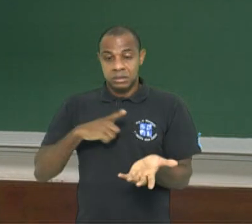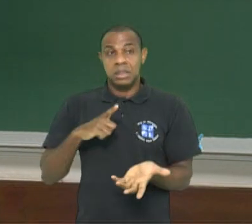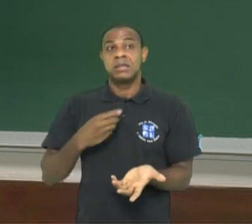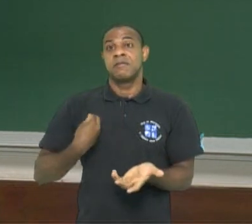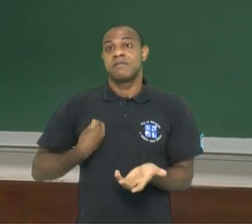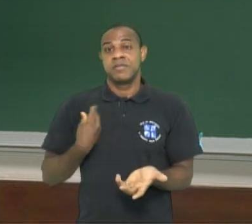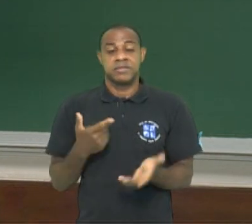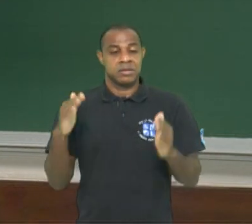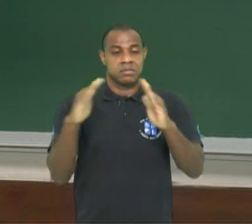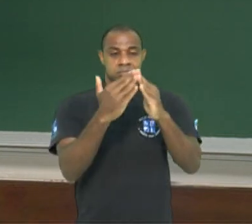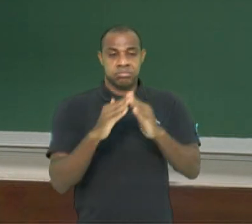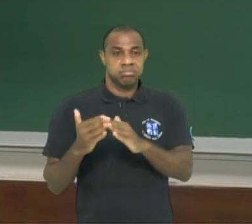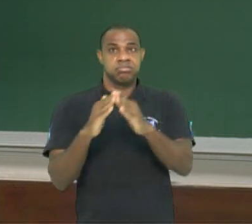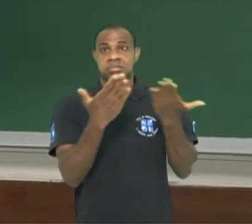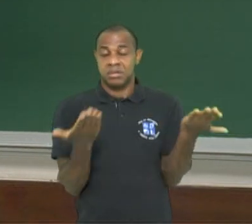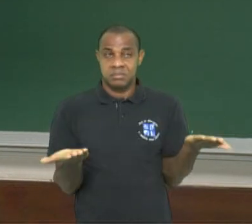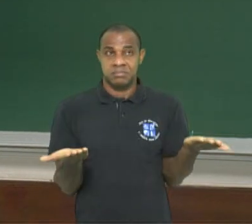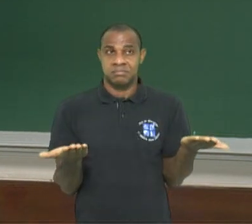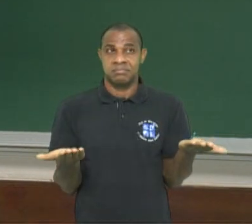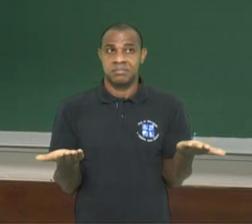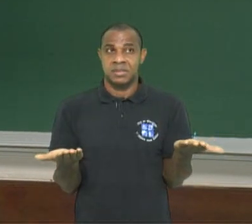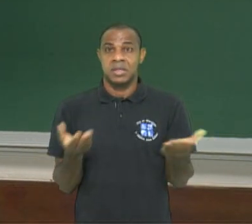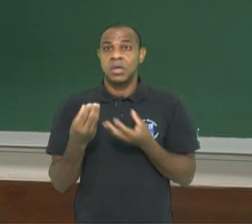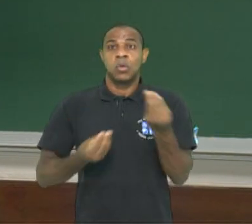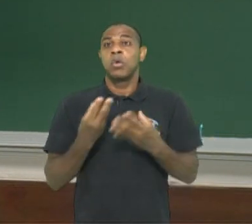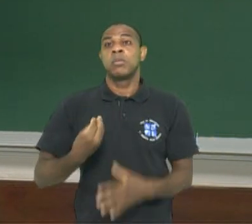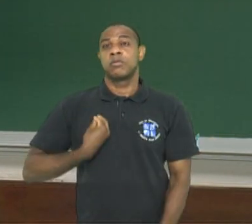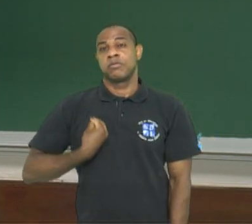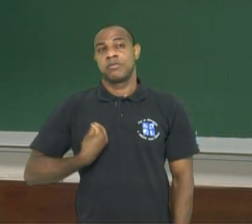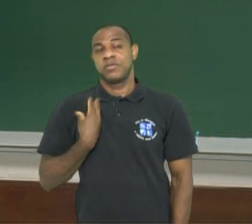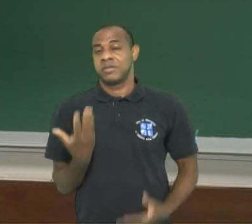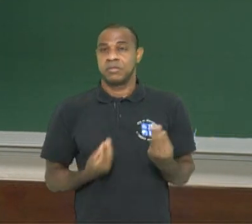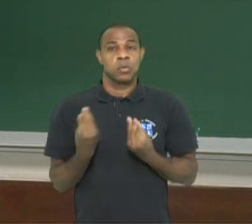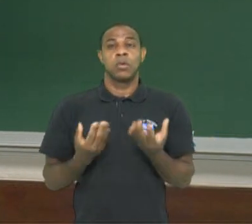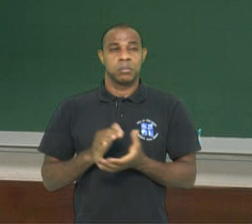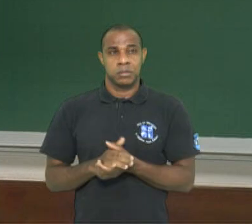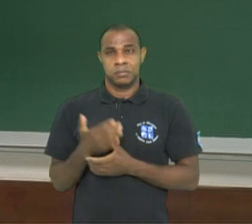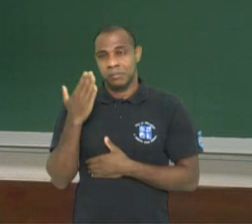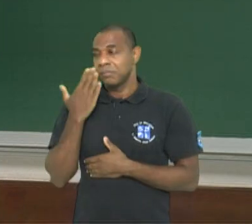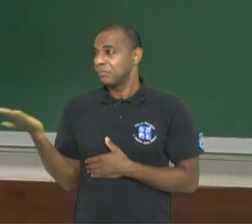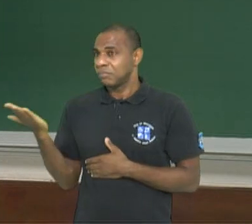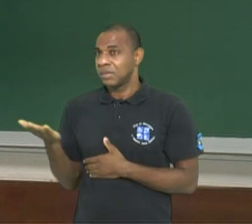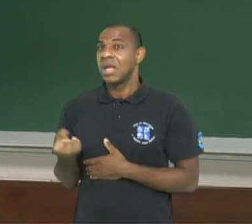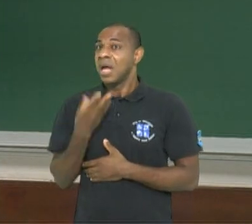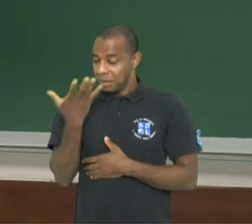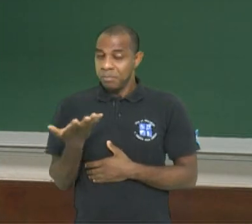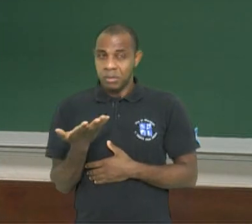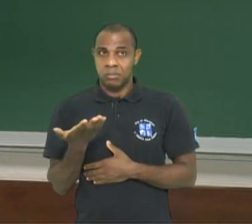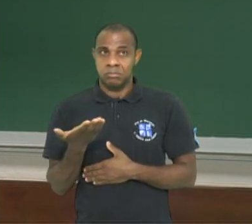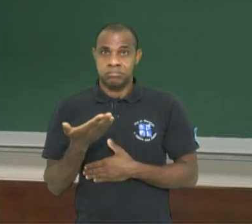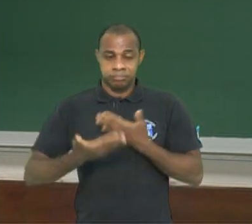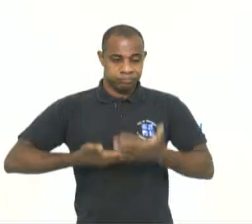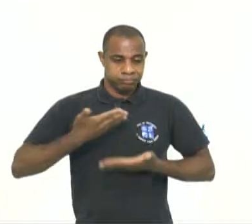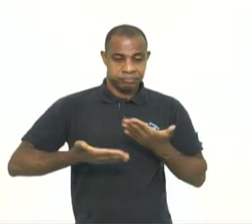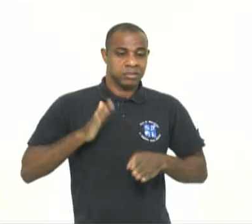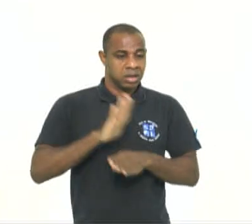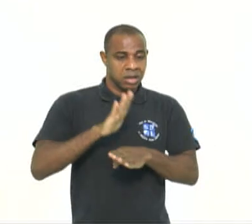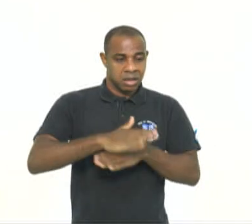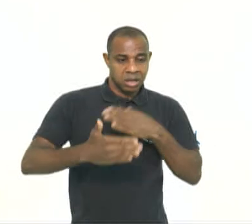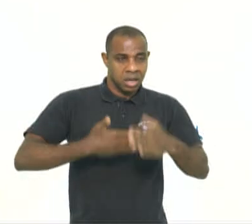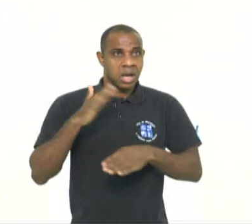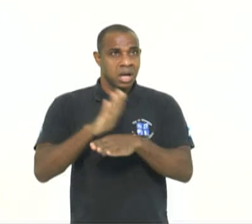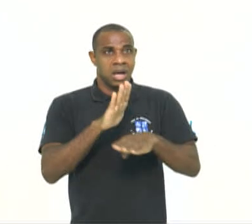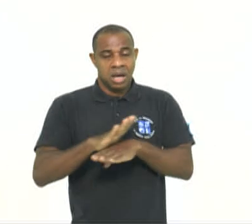estão submetidas a essa condição? Como que as pessoas estão? Será que são bem atendidas, observando as imagens que